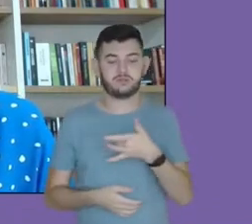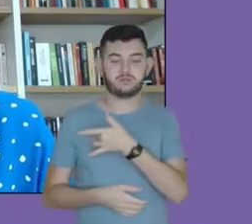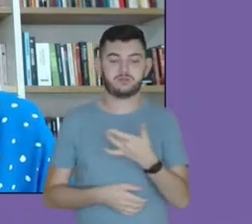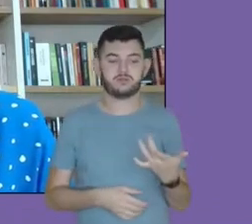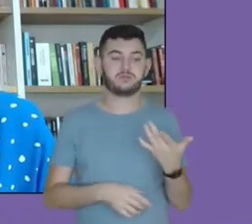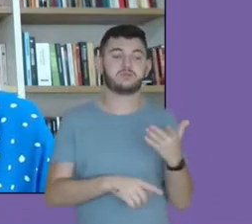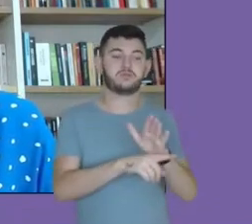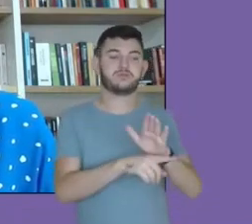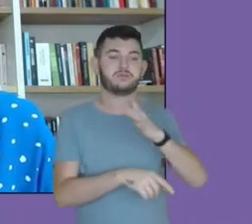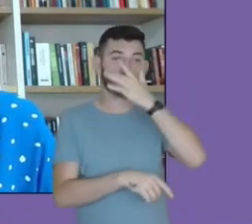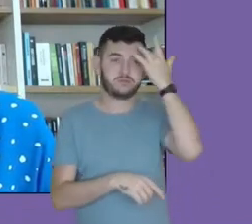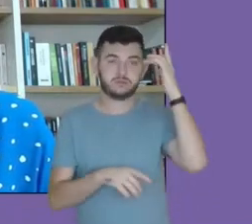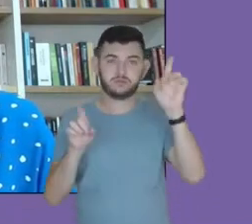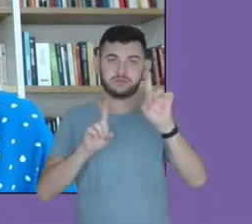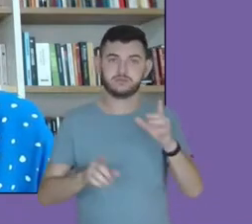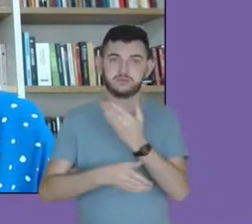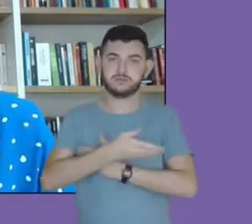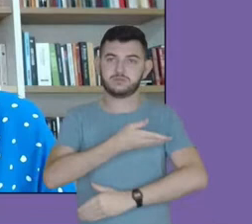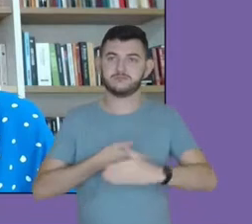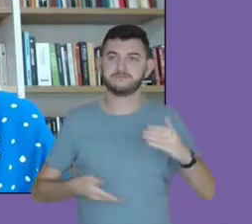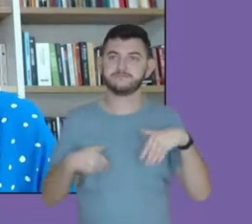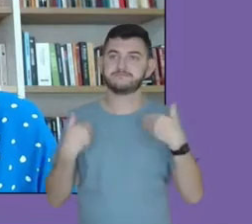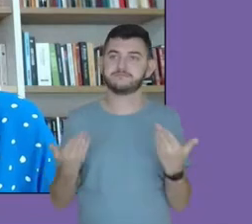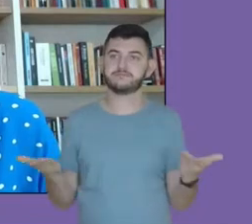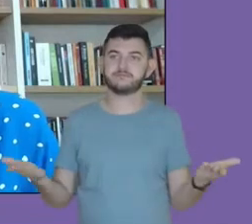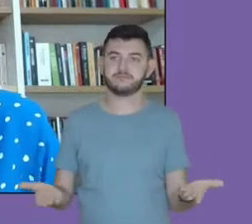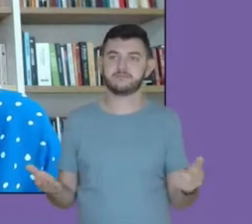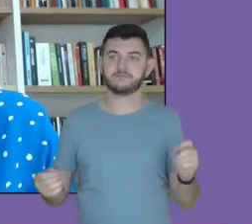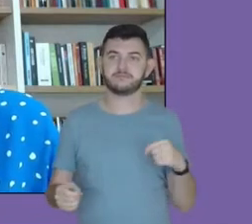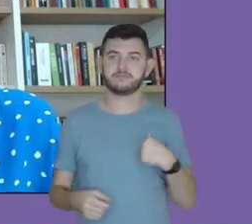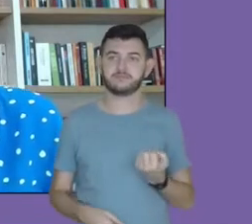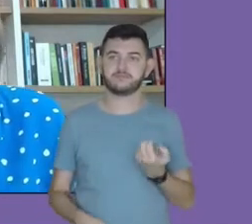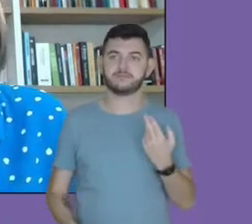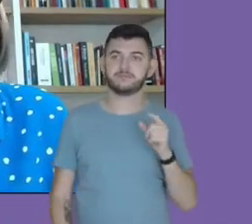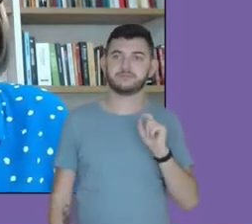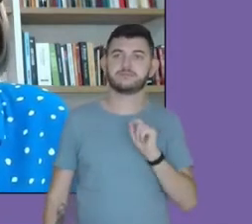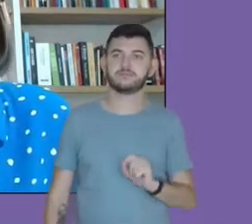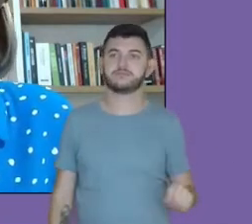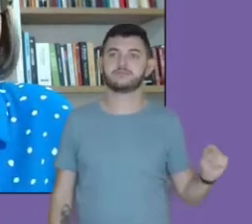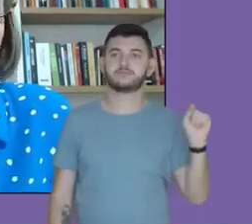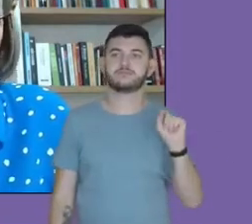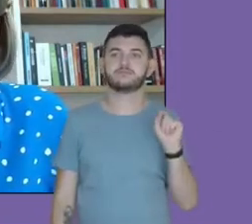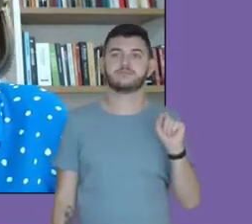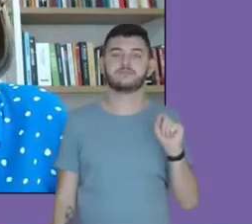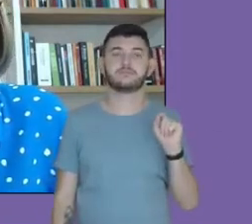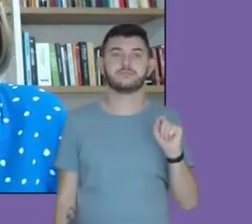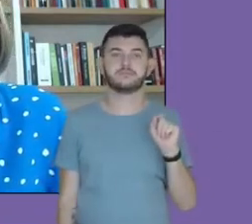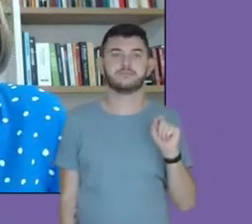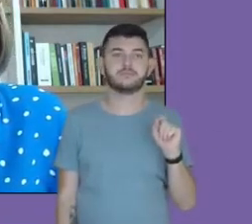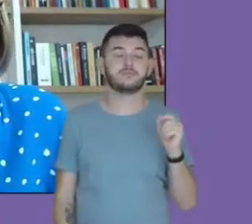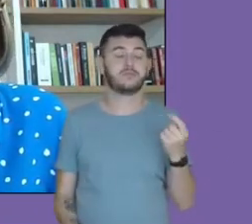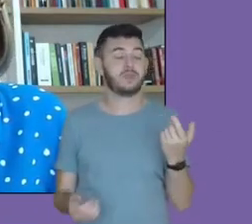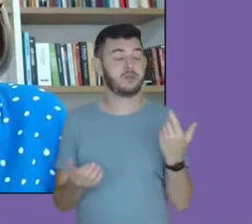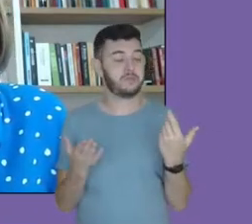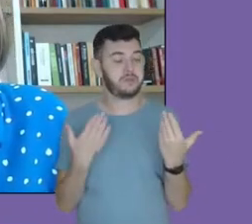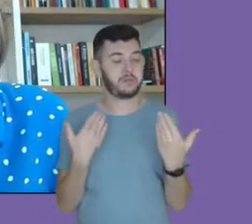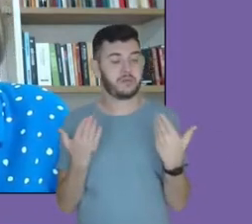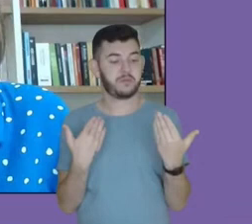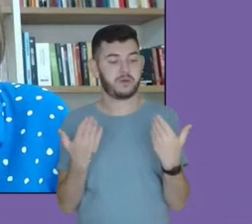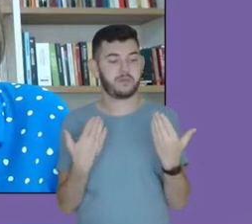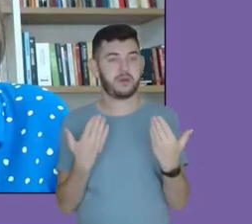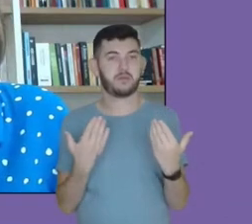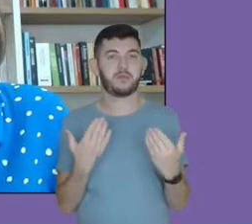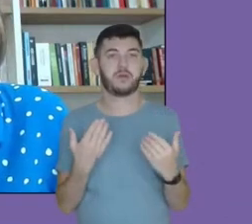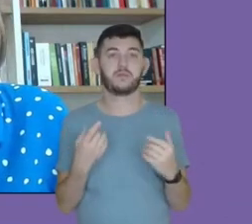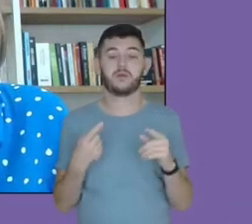com deficiência. Bem, então eu quero passar para a primeira questão para alimentar a nossa conversa. A minha primeira questão tem a